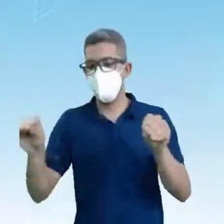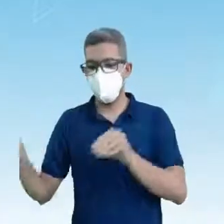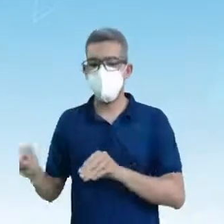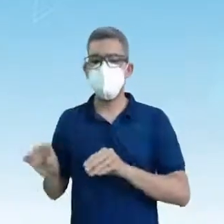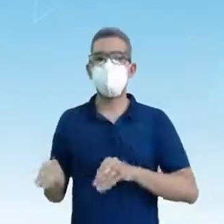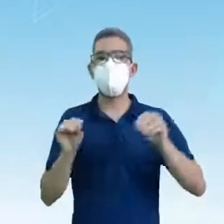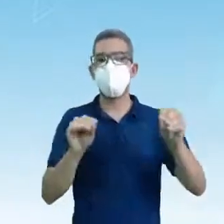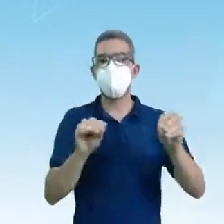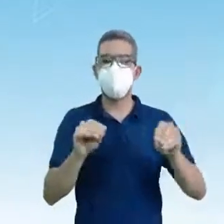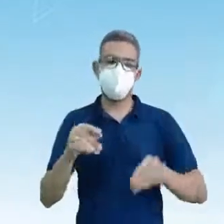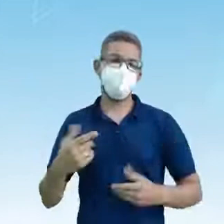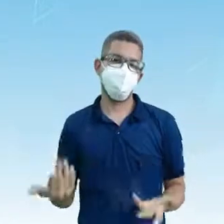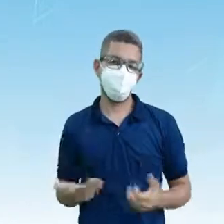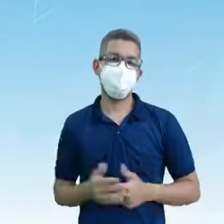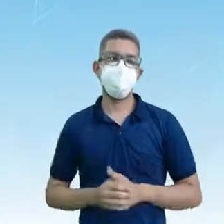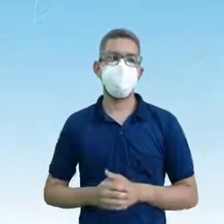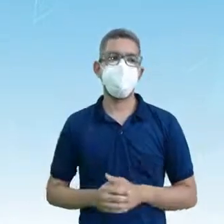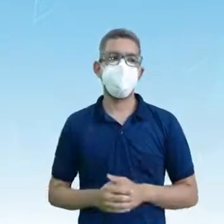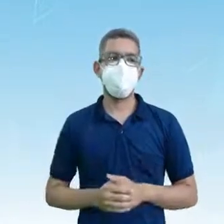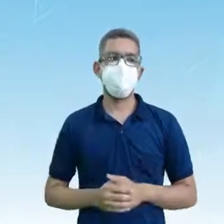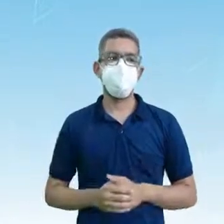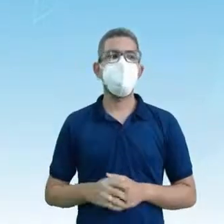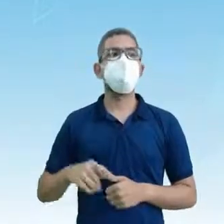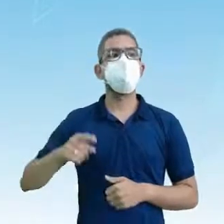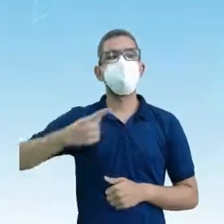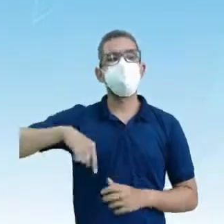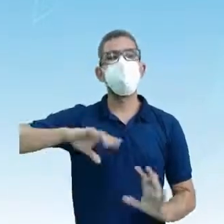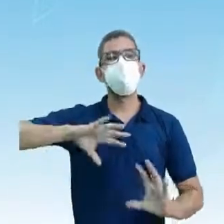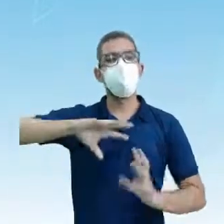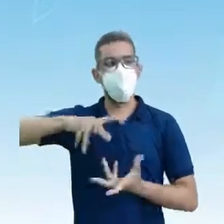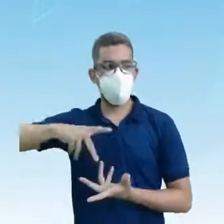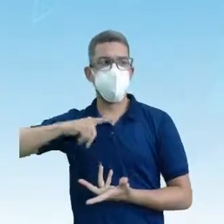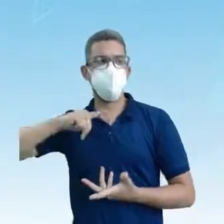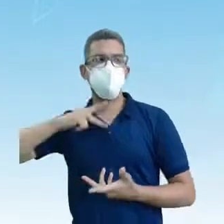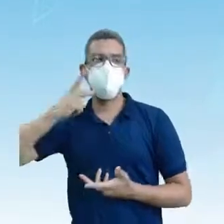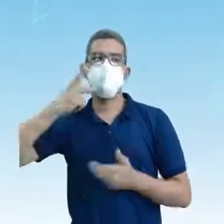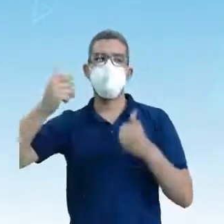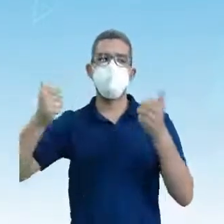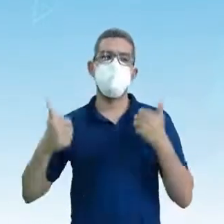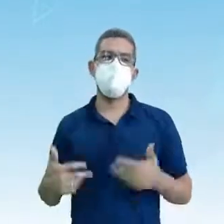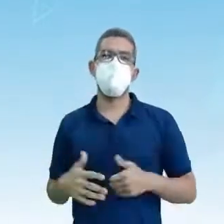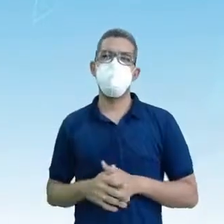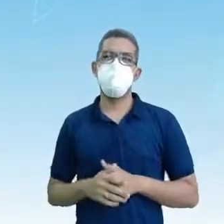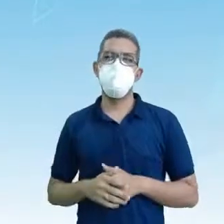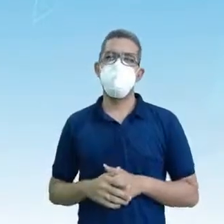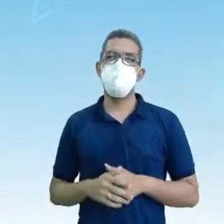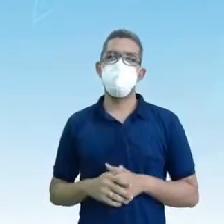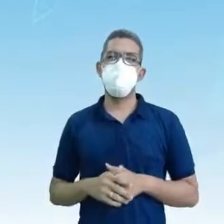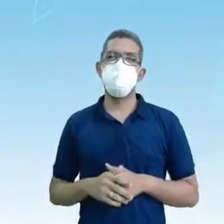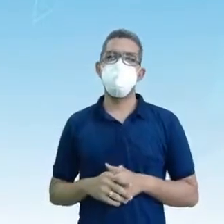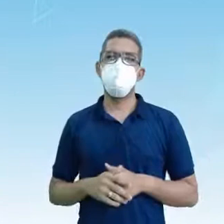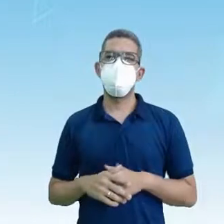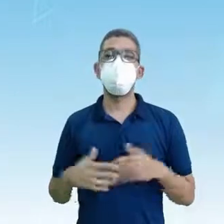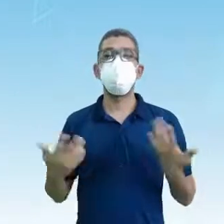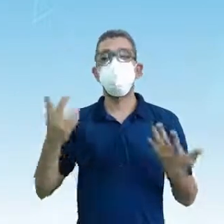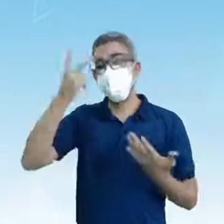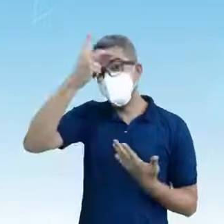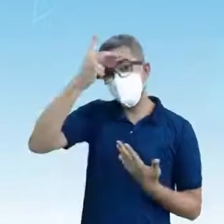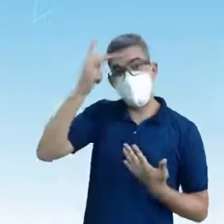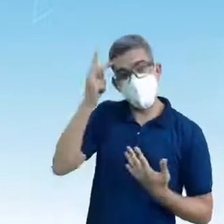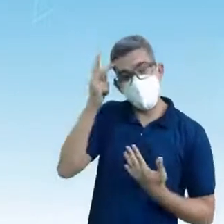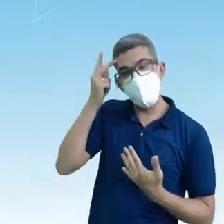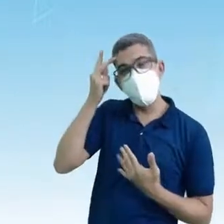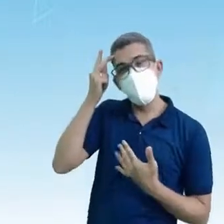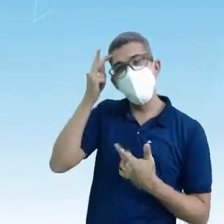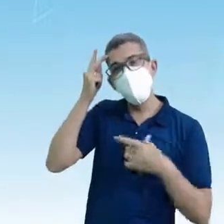na nossa espécie, no nosso planeta, na nossa alteração climática, ou seja, as pessoas